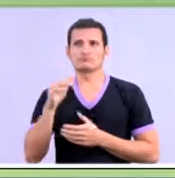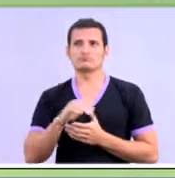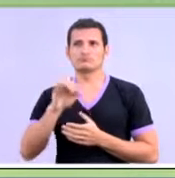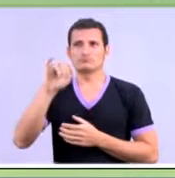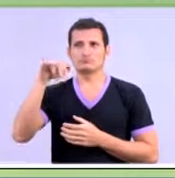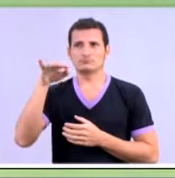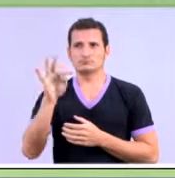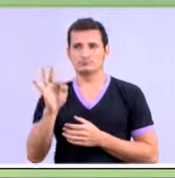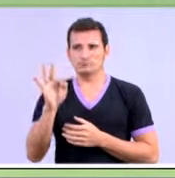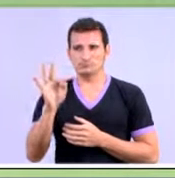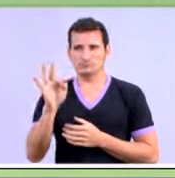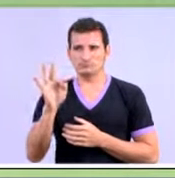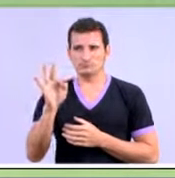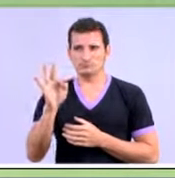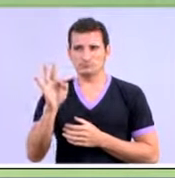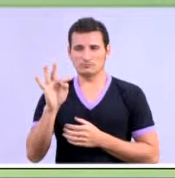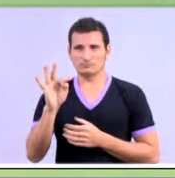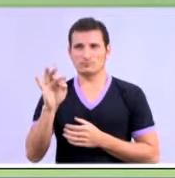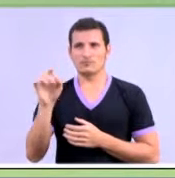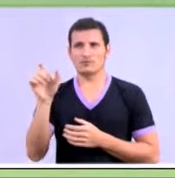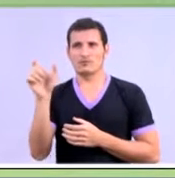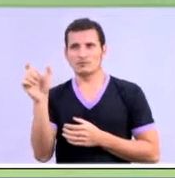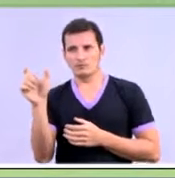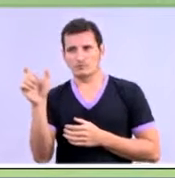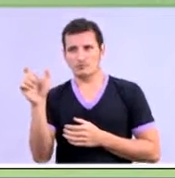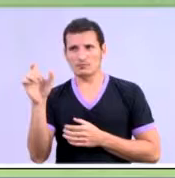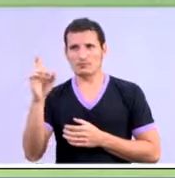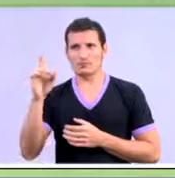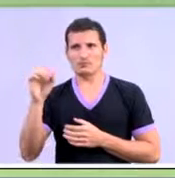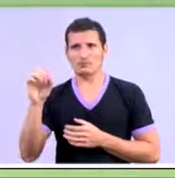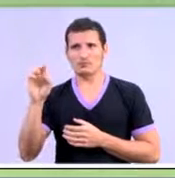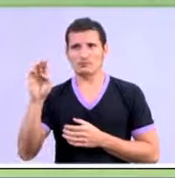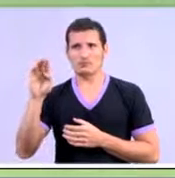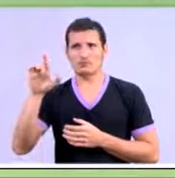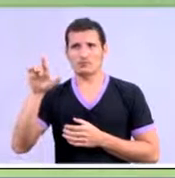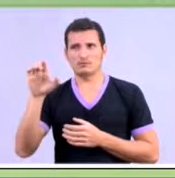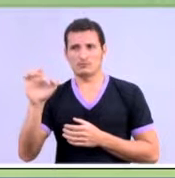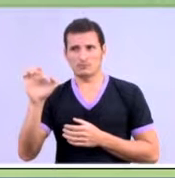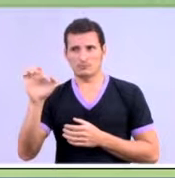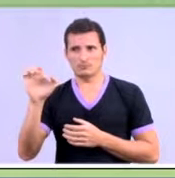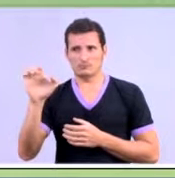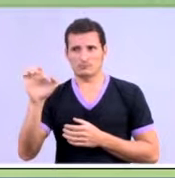Inteiro. Qual é o tipo desse segundo parâmetro? Double.